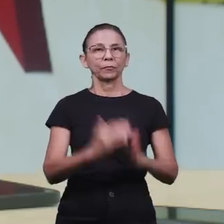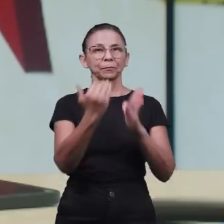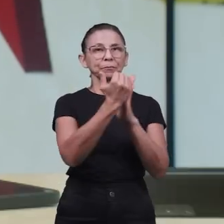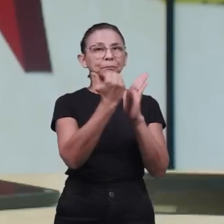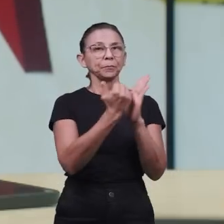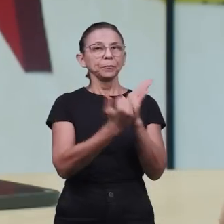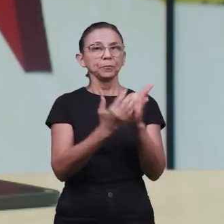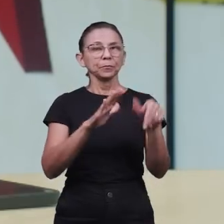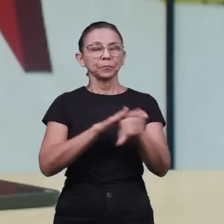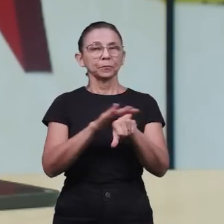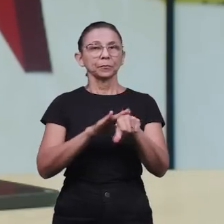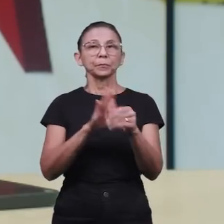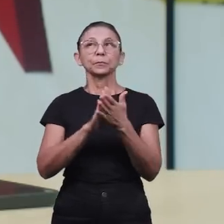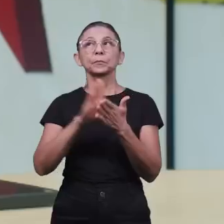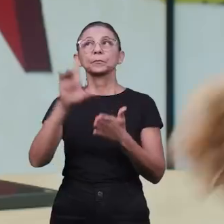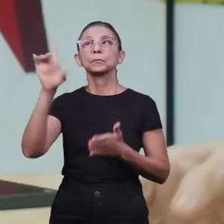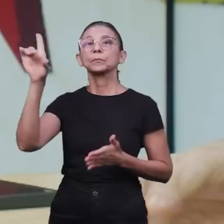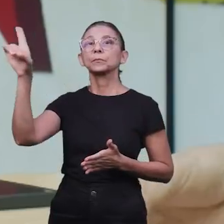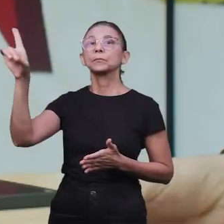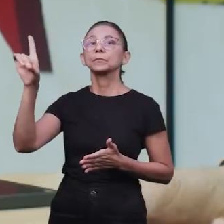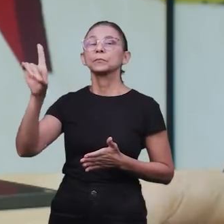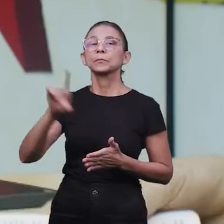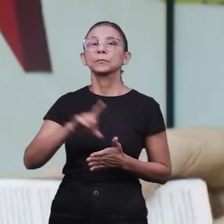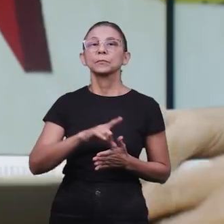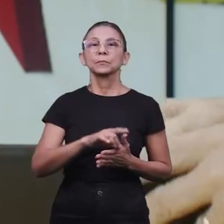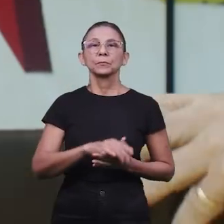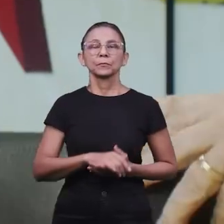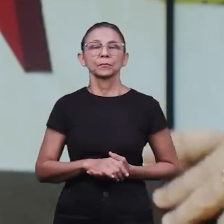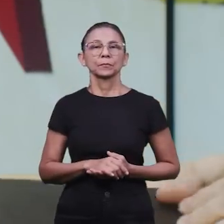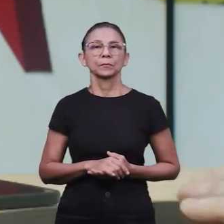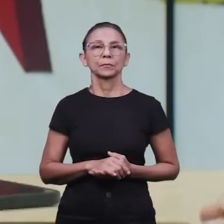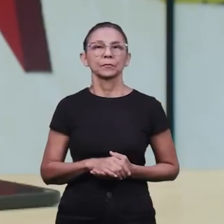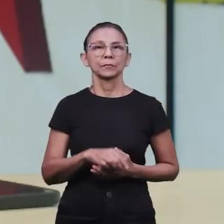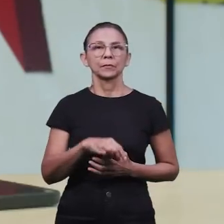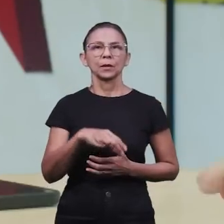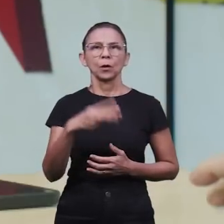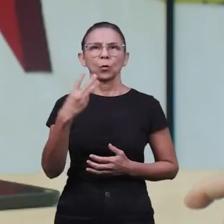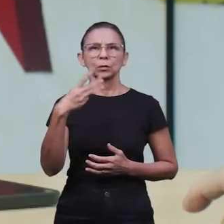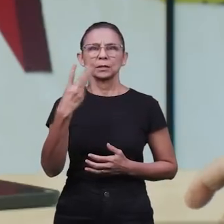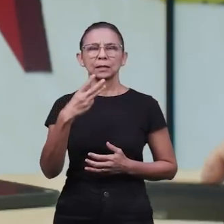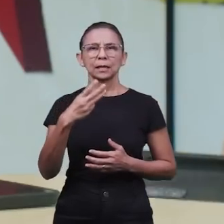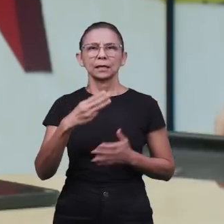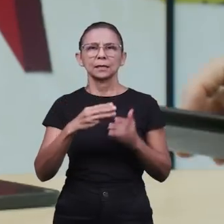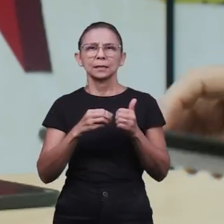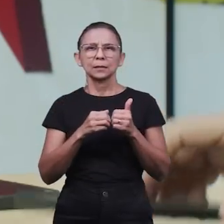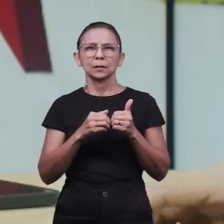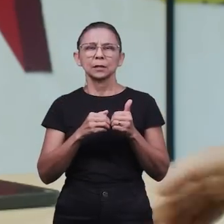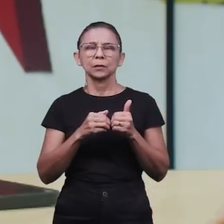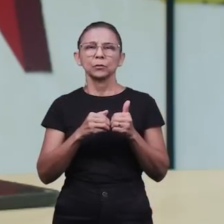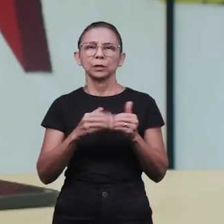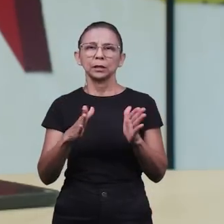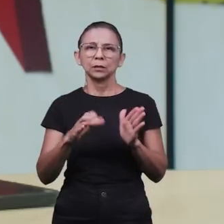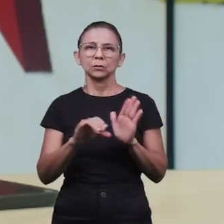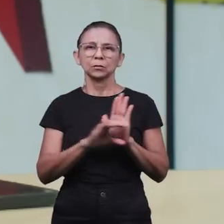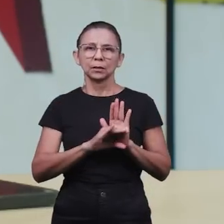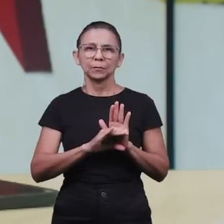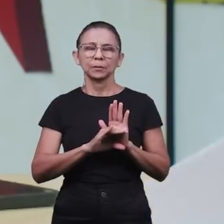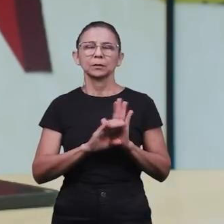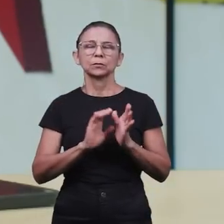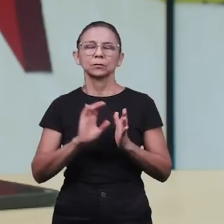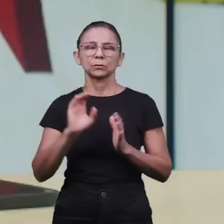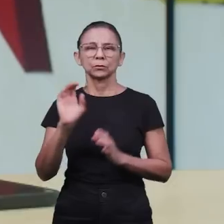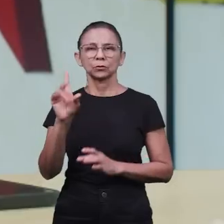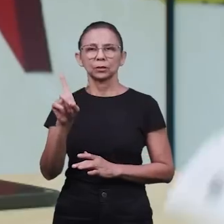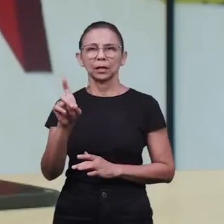Uma sequência no programa Conversas Bíblicas, quando falamos sobre os 3 primeiros capítulos do livro de Daniel, e o tema é a profecia